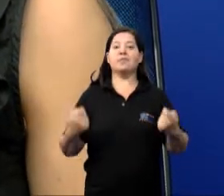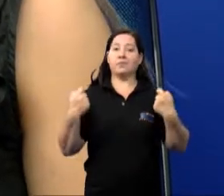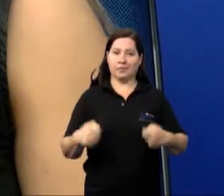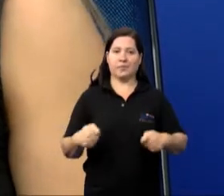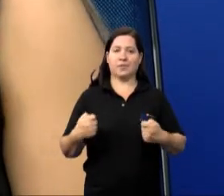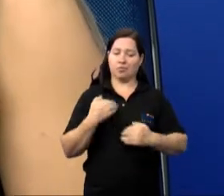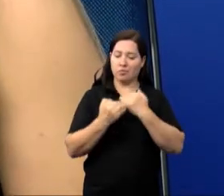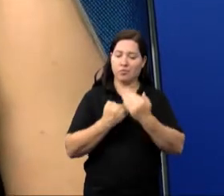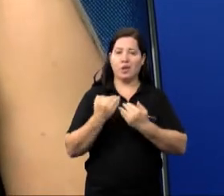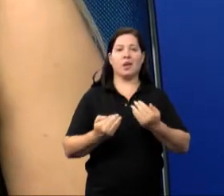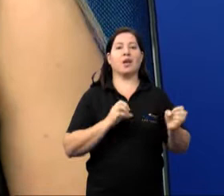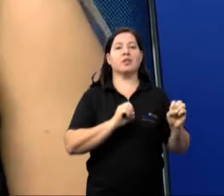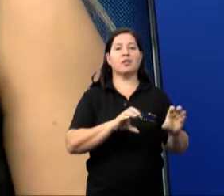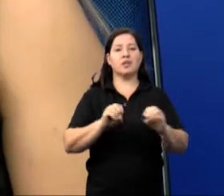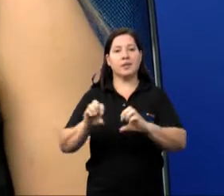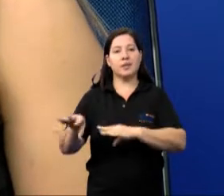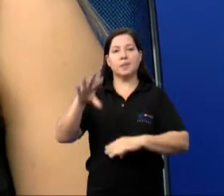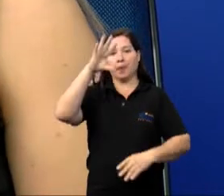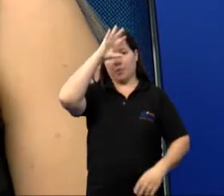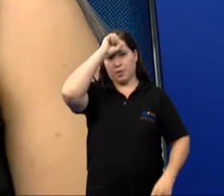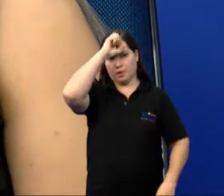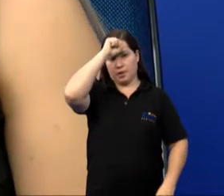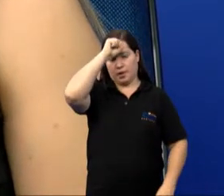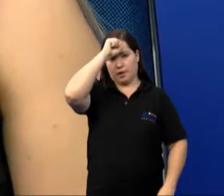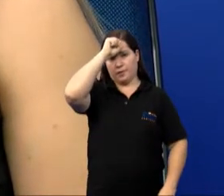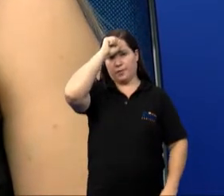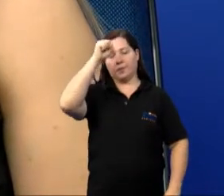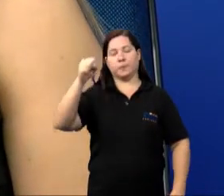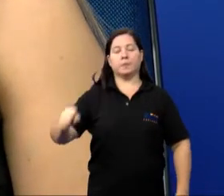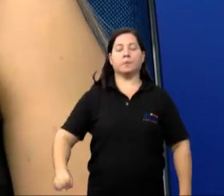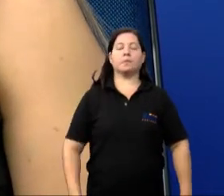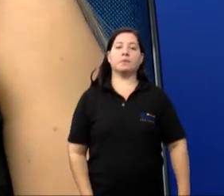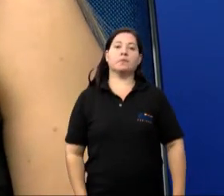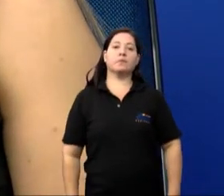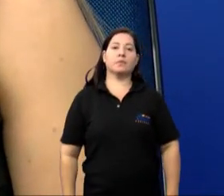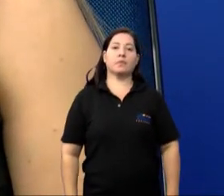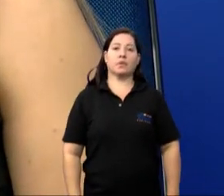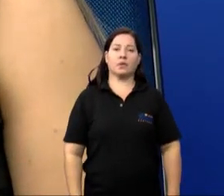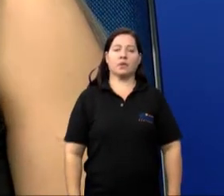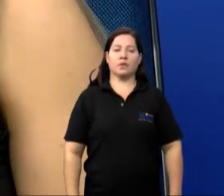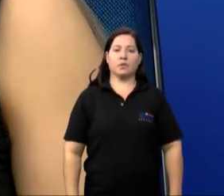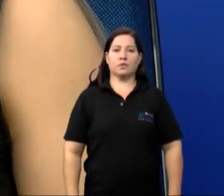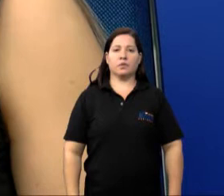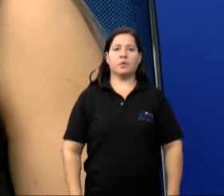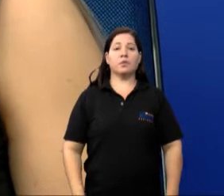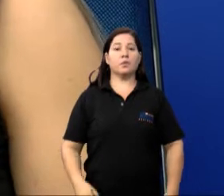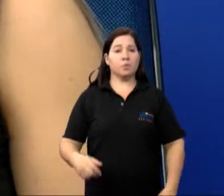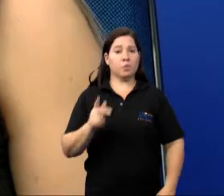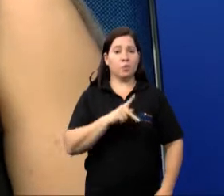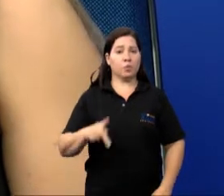pelo processo de ensino e aprendizagem. Nessa perspectiva, nós temos que ter cuidado com o que